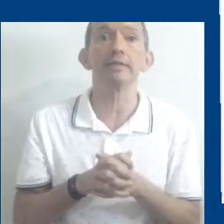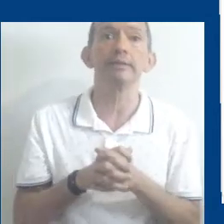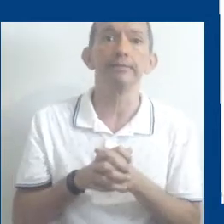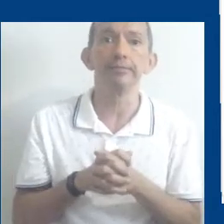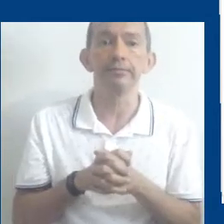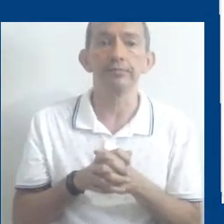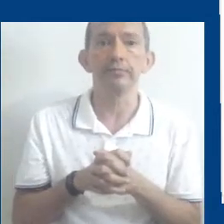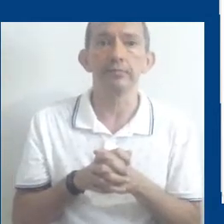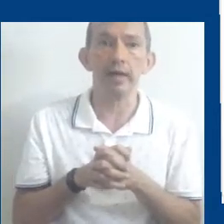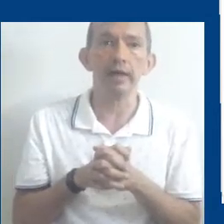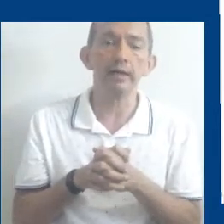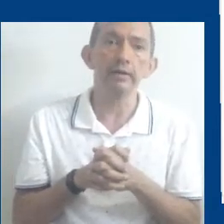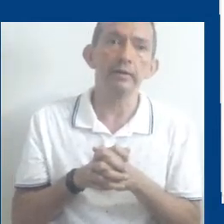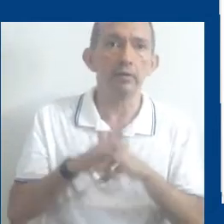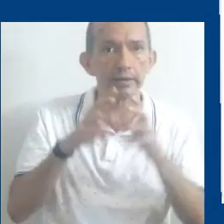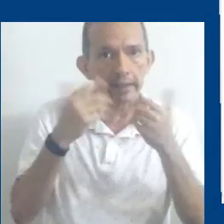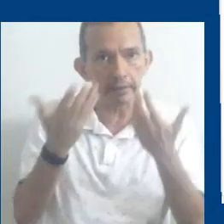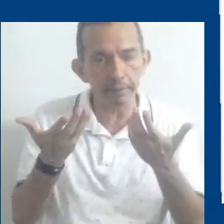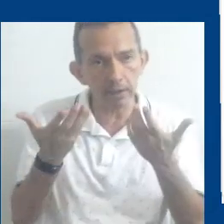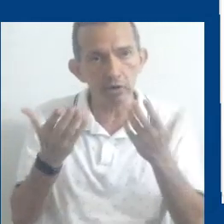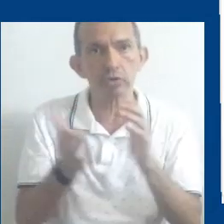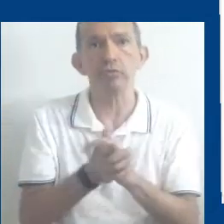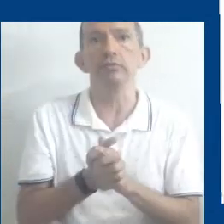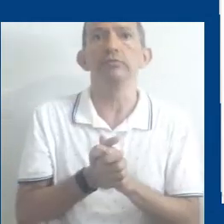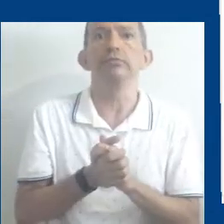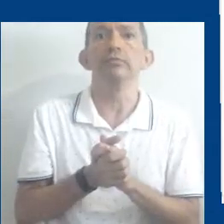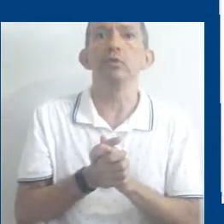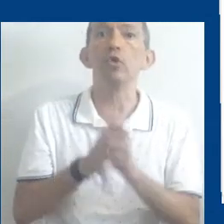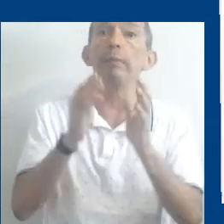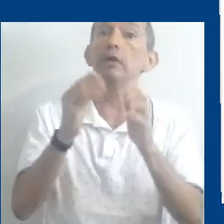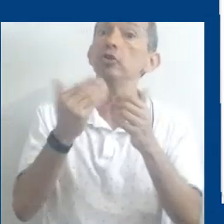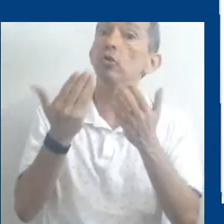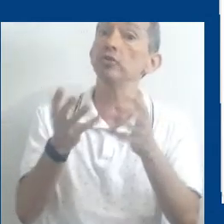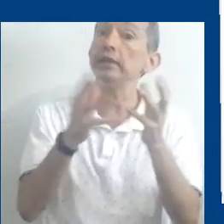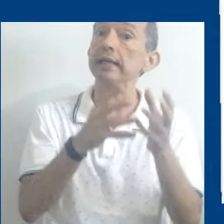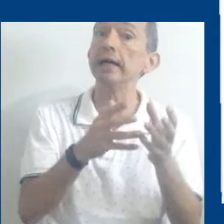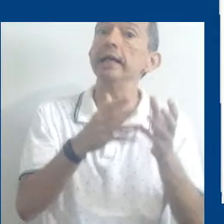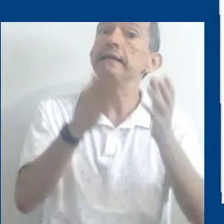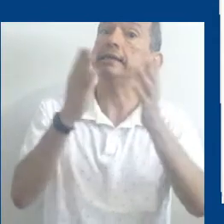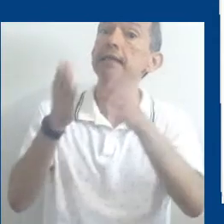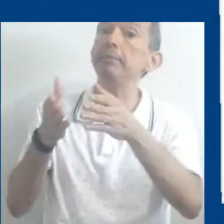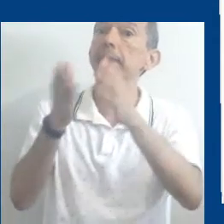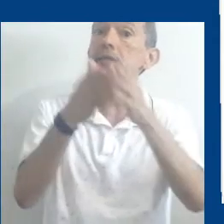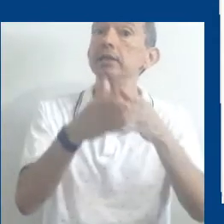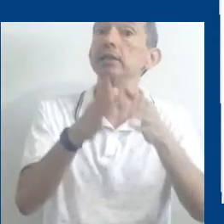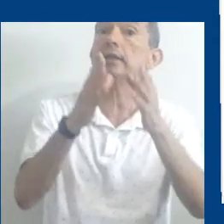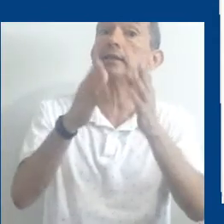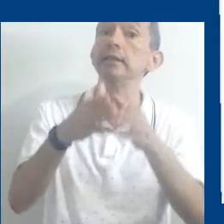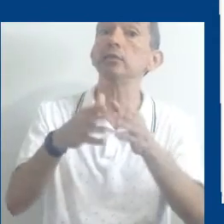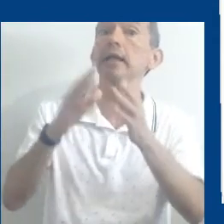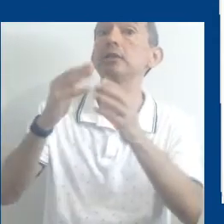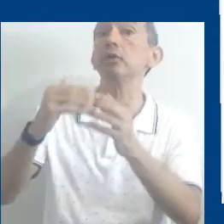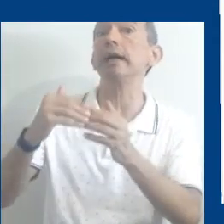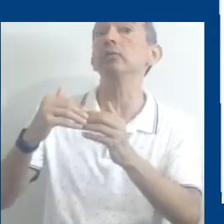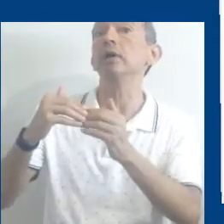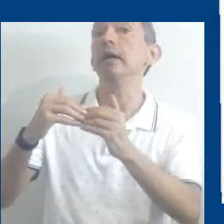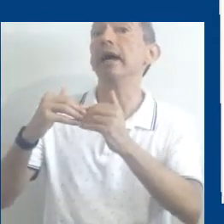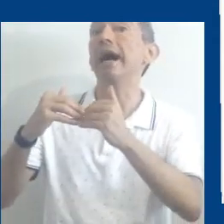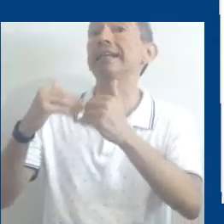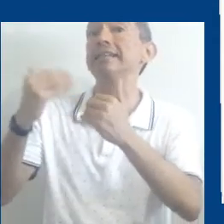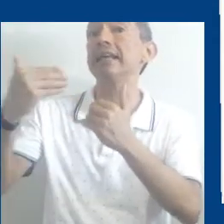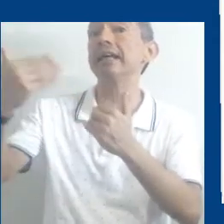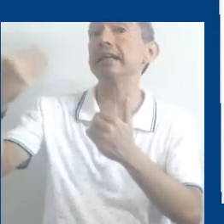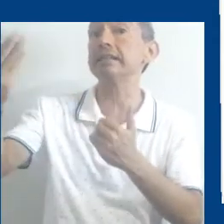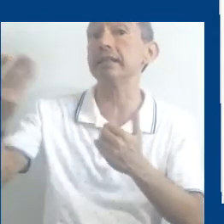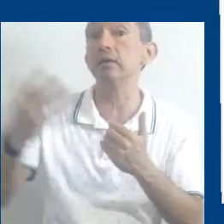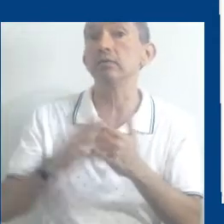glândulas. Tá? Então atente para isso. Então o complexo de Golgi vai estar sempre presente em tecidos relacionados